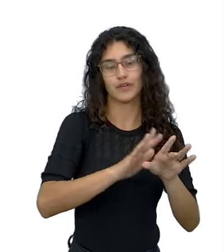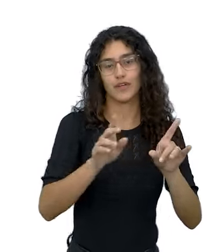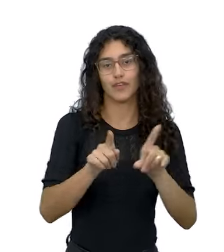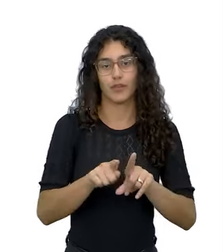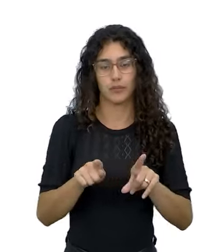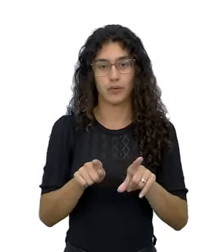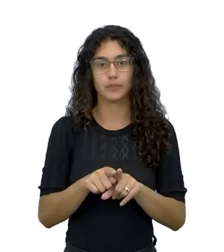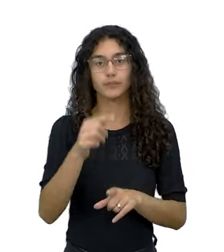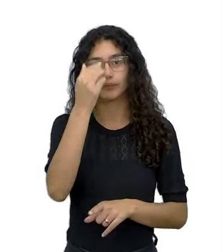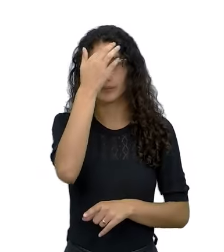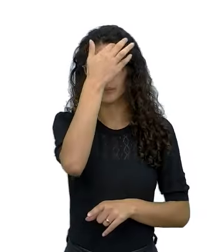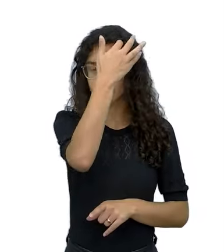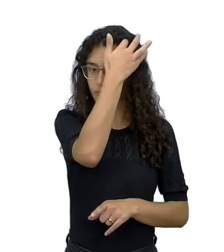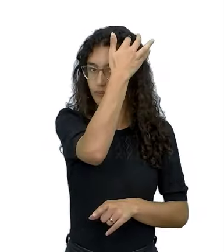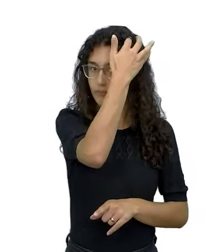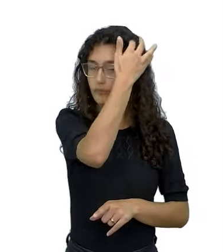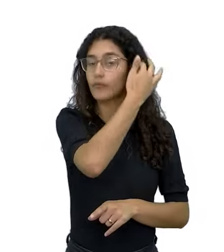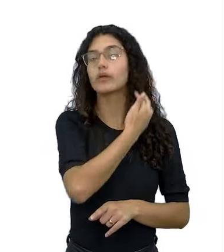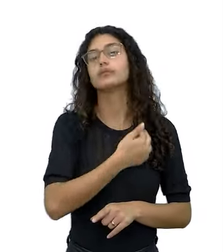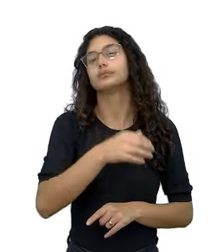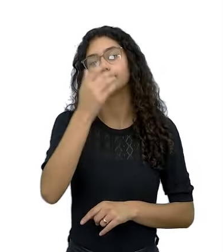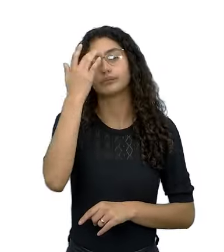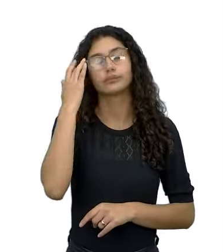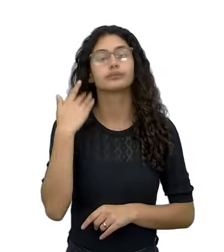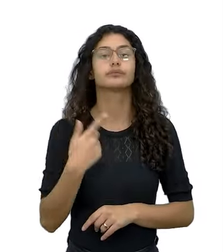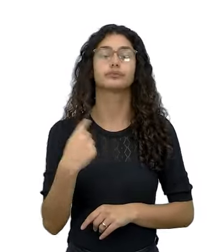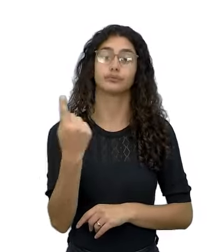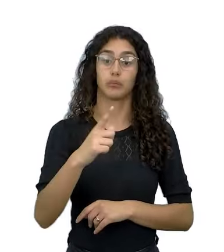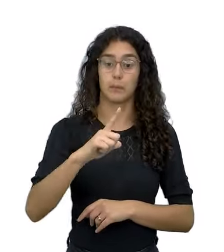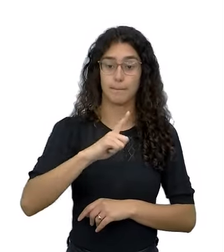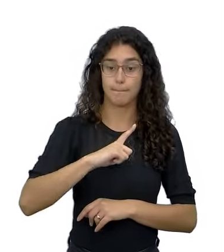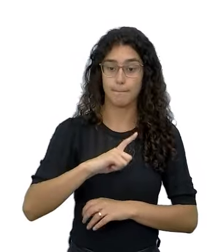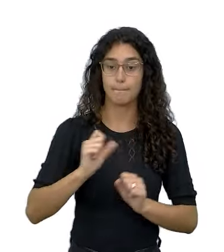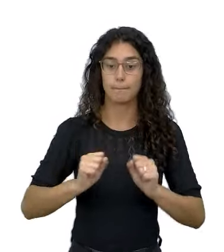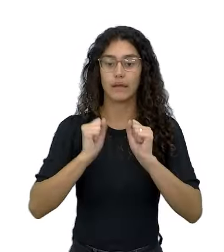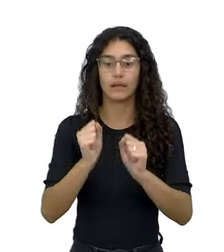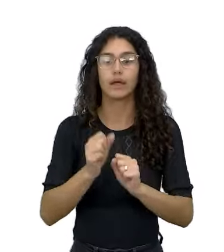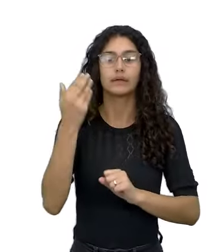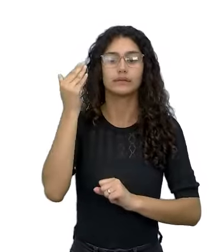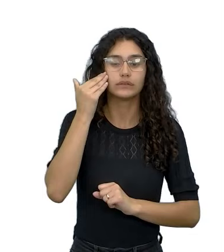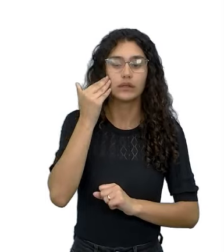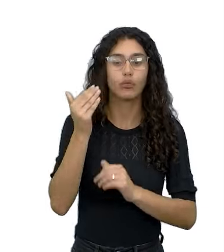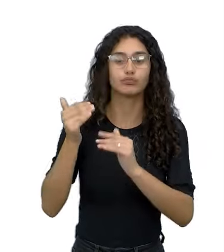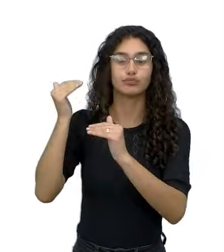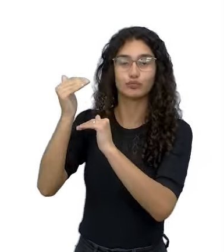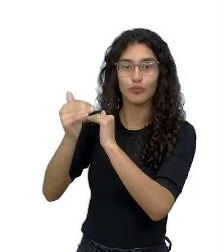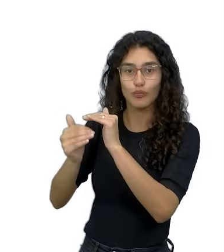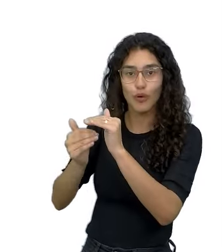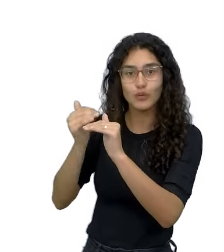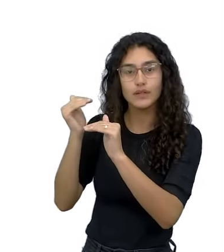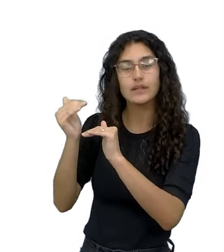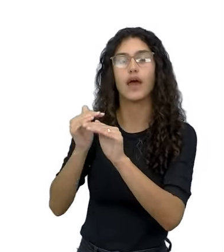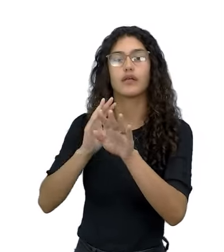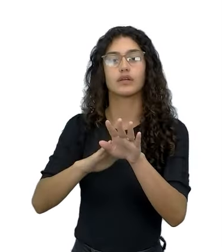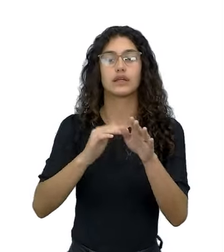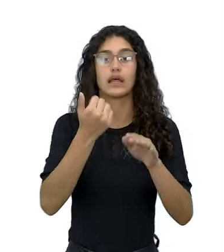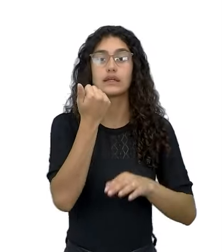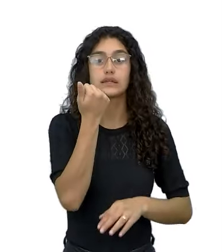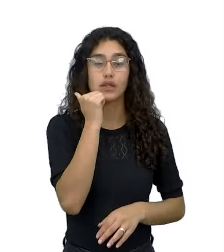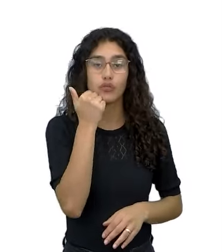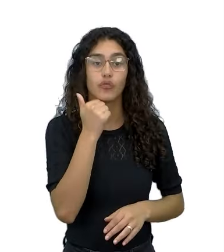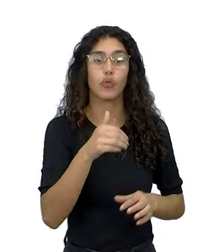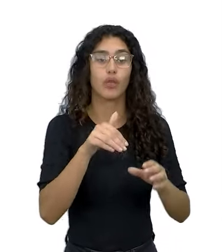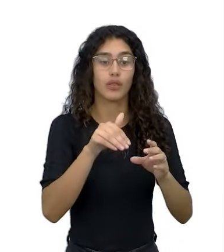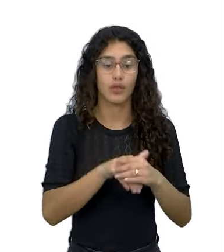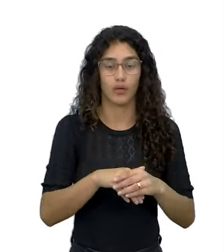leitura, né? E retirar aí todos esses recursos. Então, a gente tem, para poder compreender esse processo, então, aí na construção do sentido